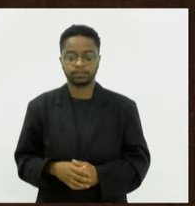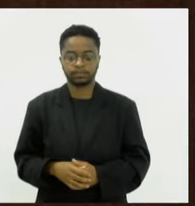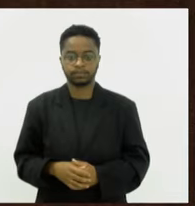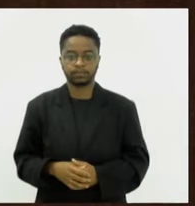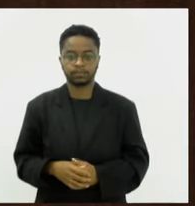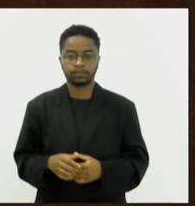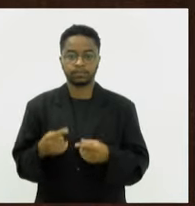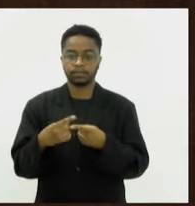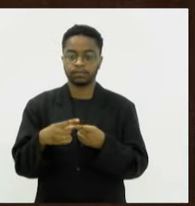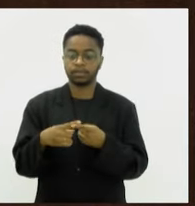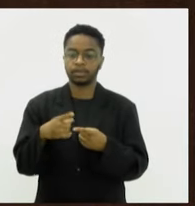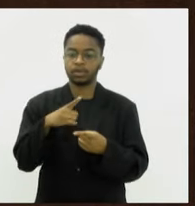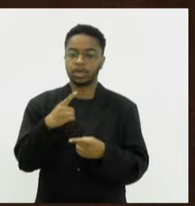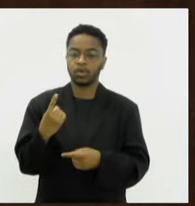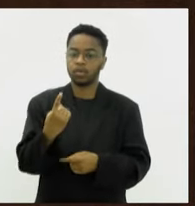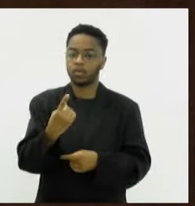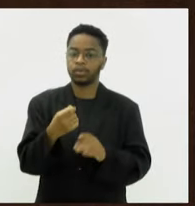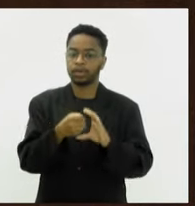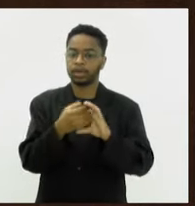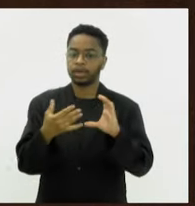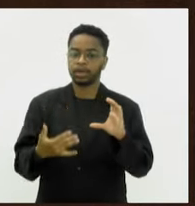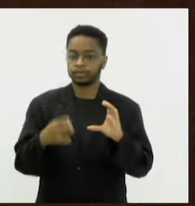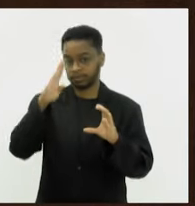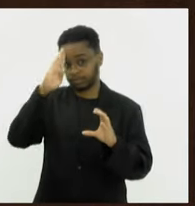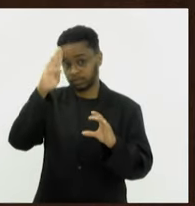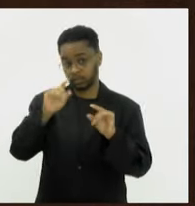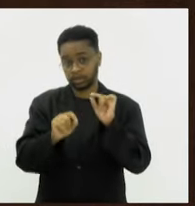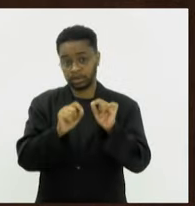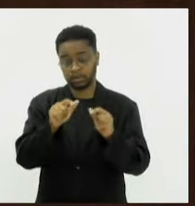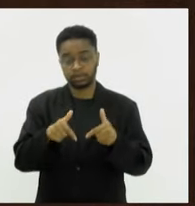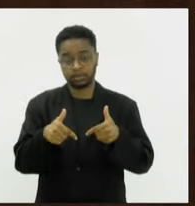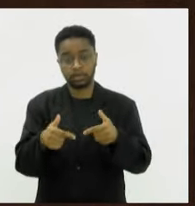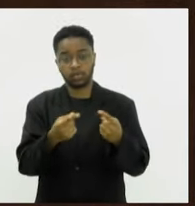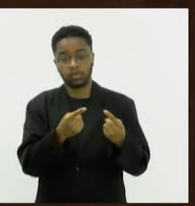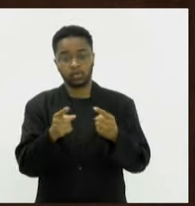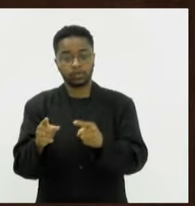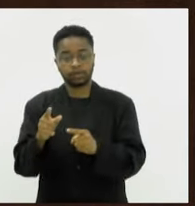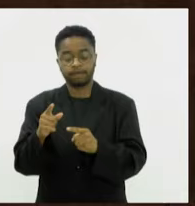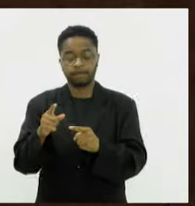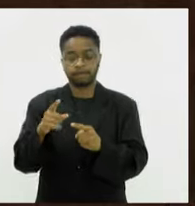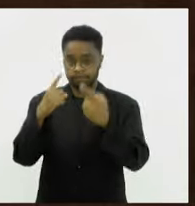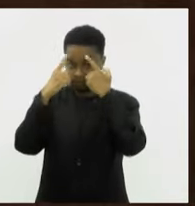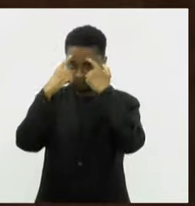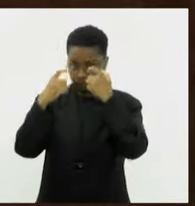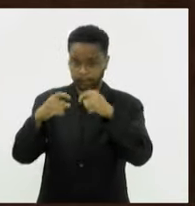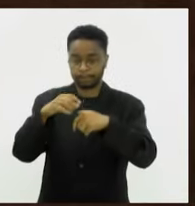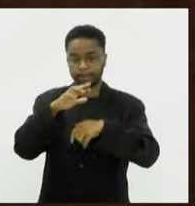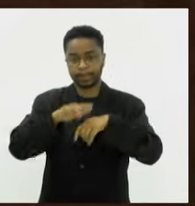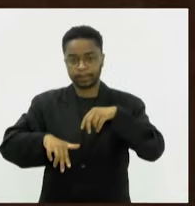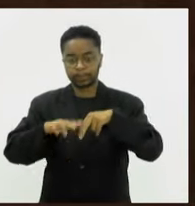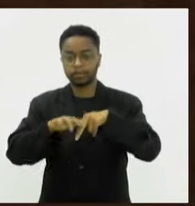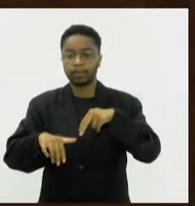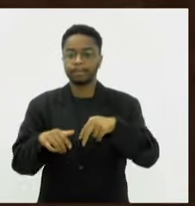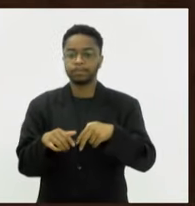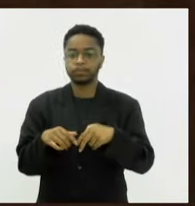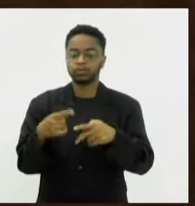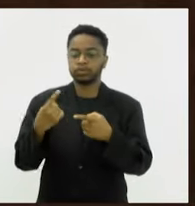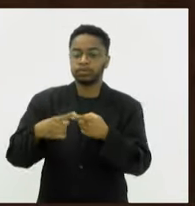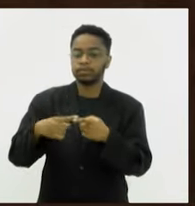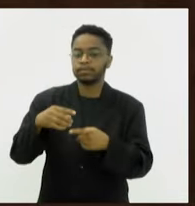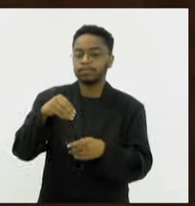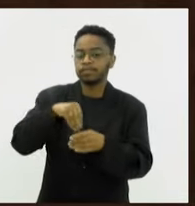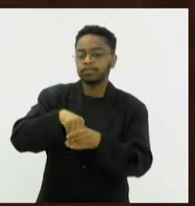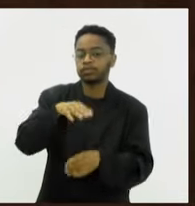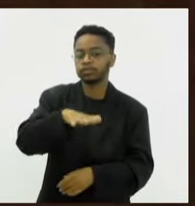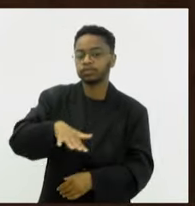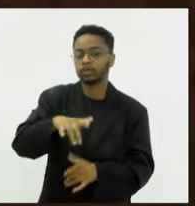elemento central, senhora presidenta, que é o enfrentamento à violência política de gênero, porque é dentro desses lugares, dentro